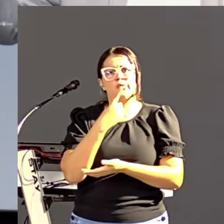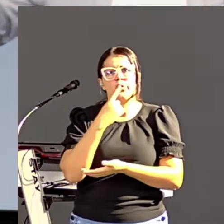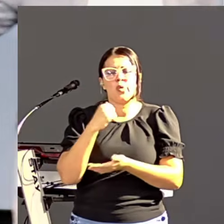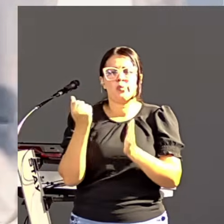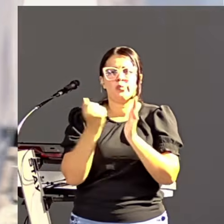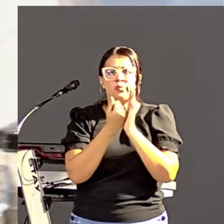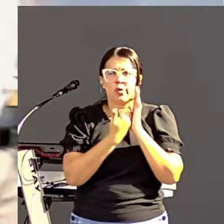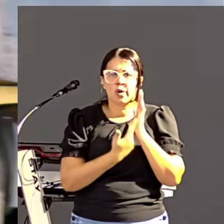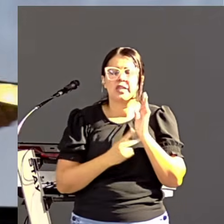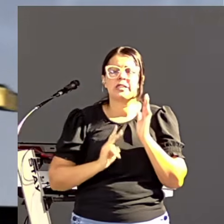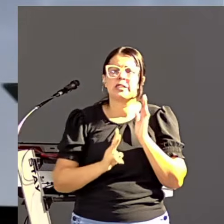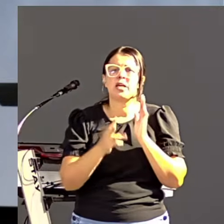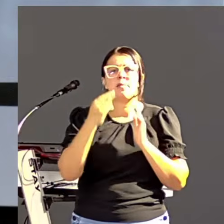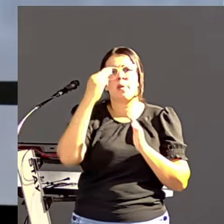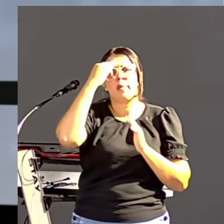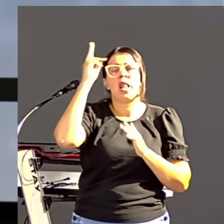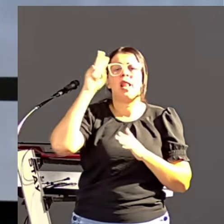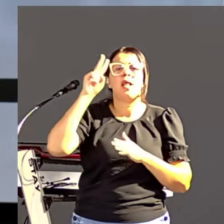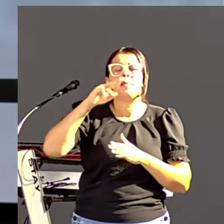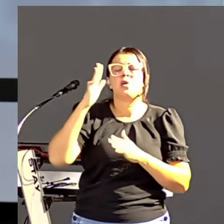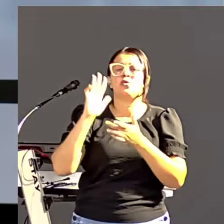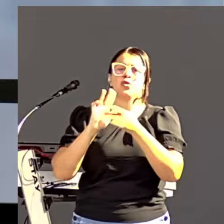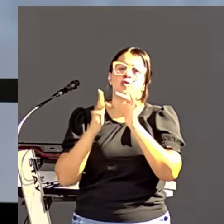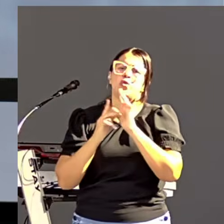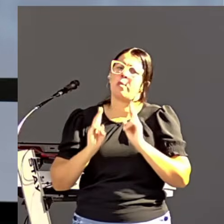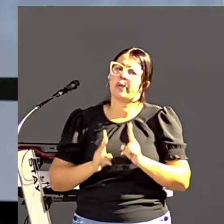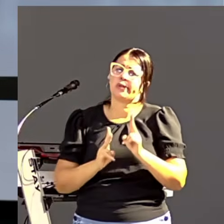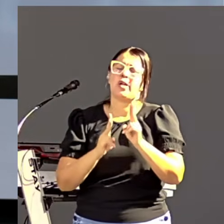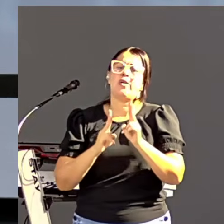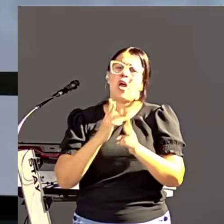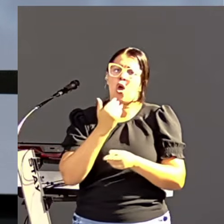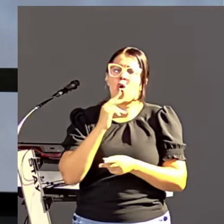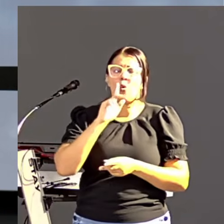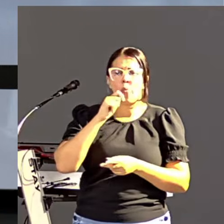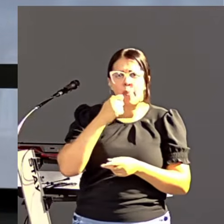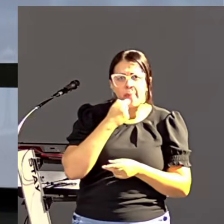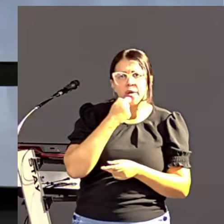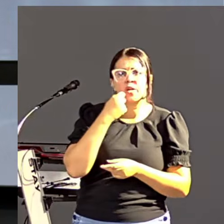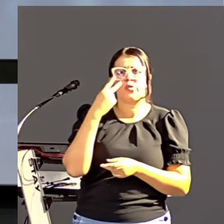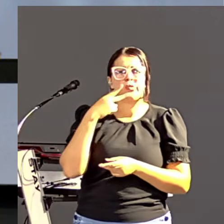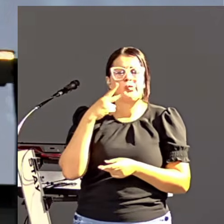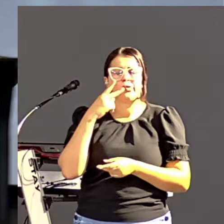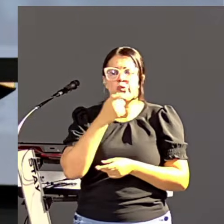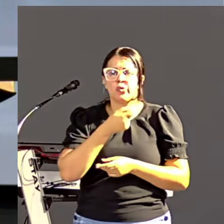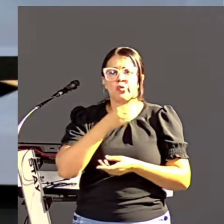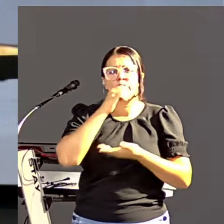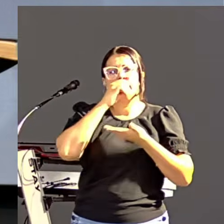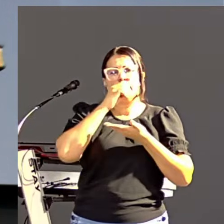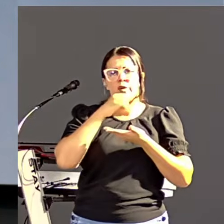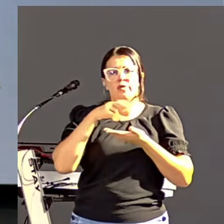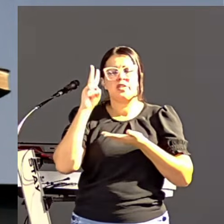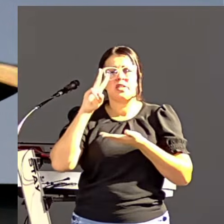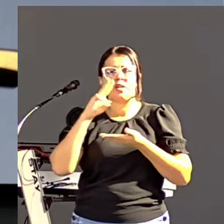isso sempre em memória de mim. Porque todas as vezes que vocês comerem deste pão, beberem deste cálice, vocês anunciam a morte do